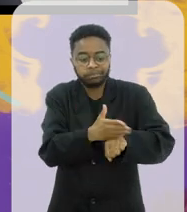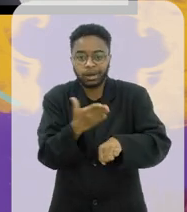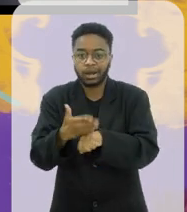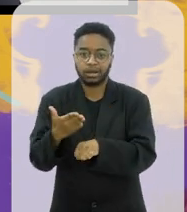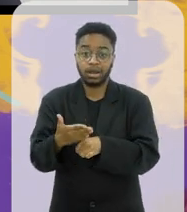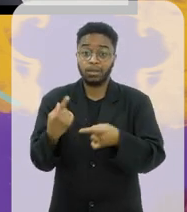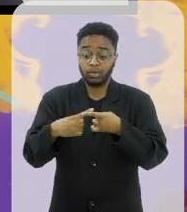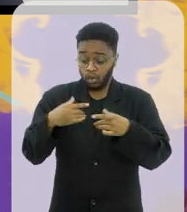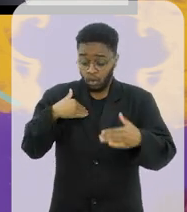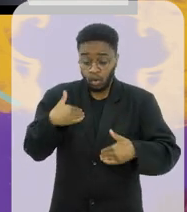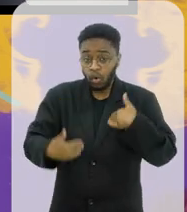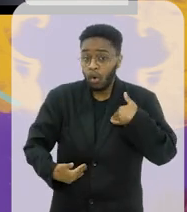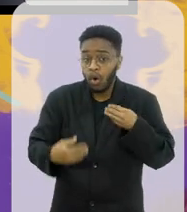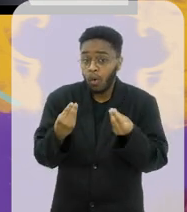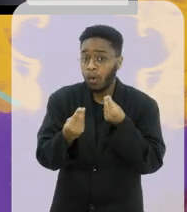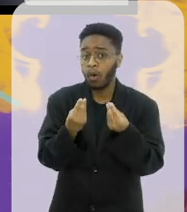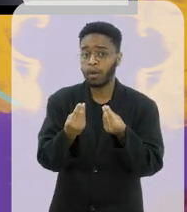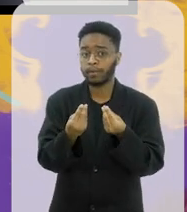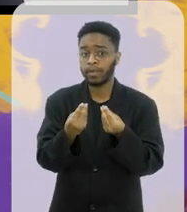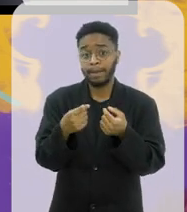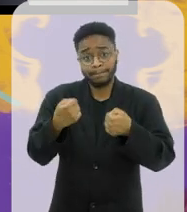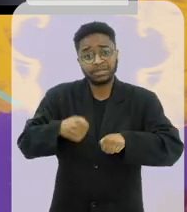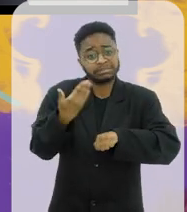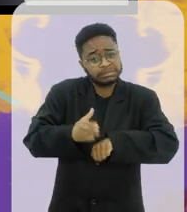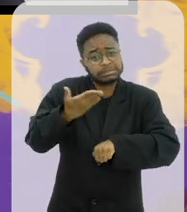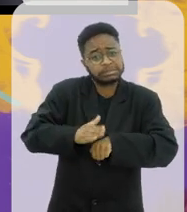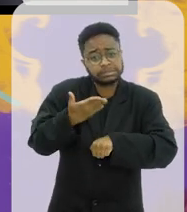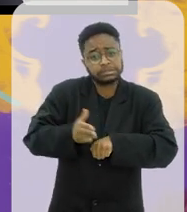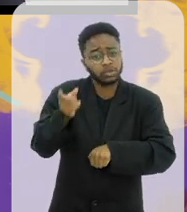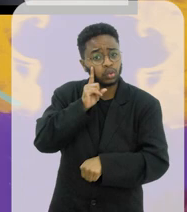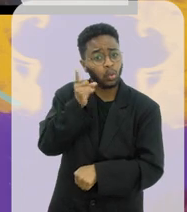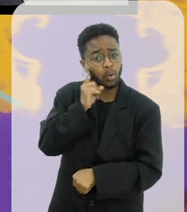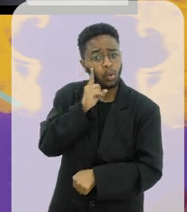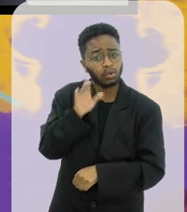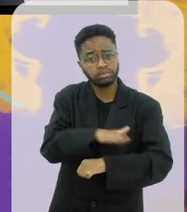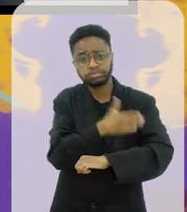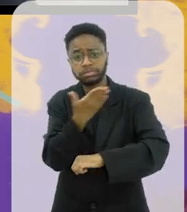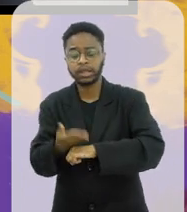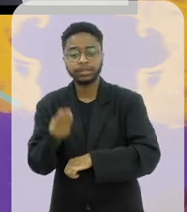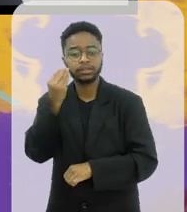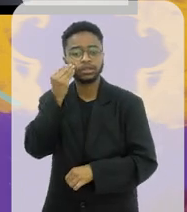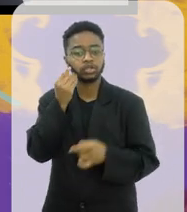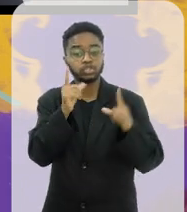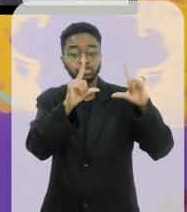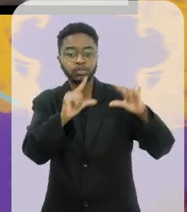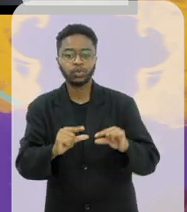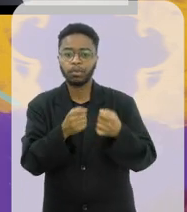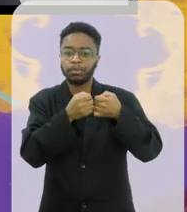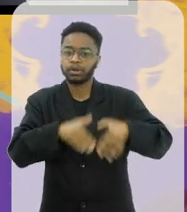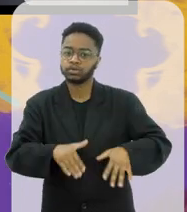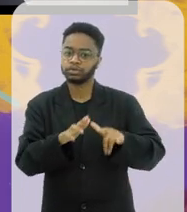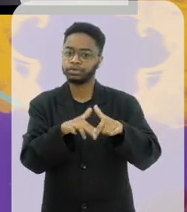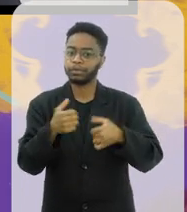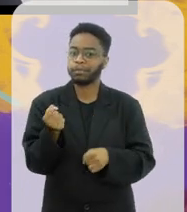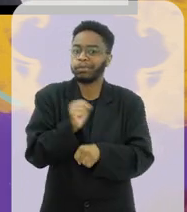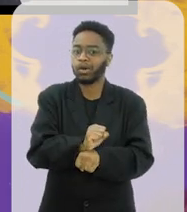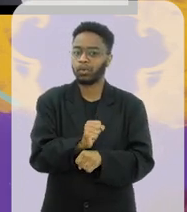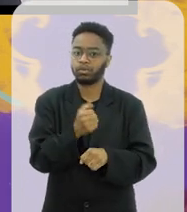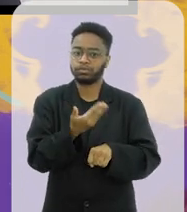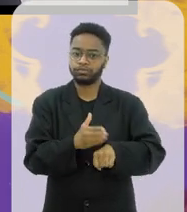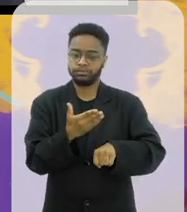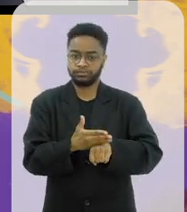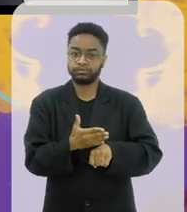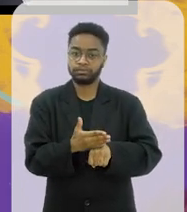quê? Pelo aspecto físico, amigo Rui. Eles vão ter que treinar full time para tentar diminuir o prejuízo